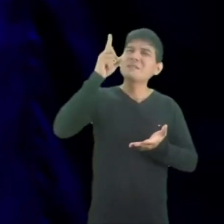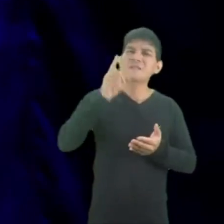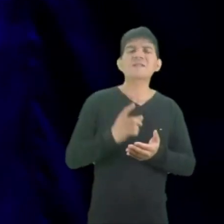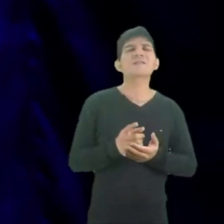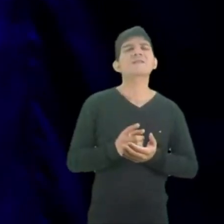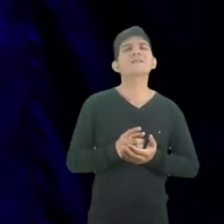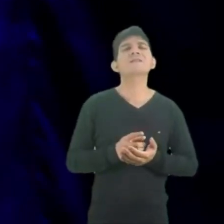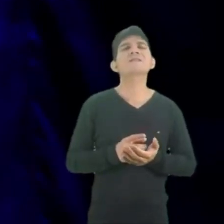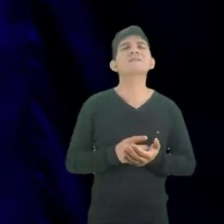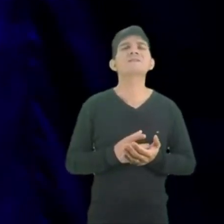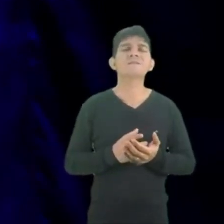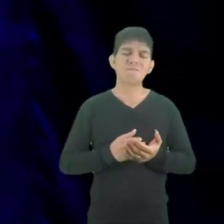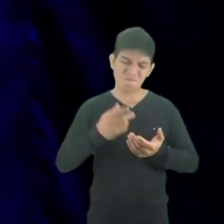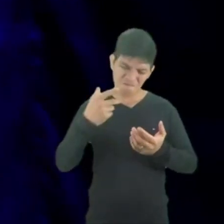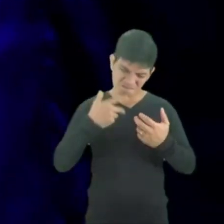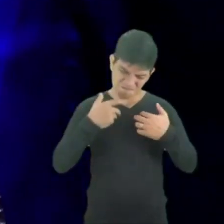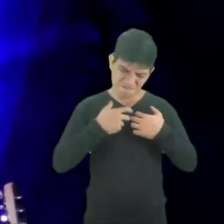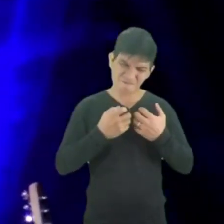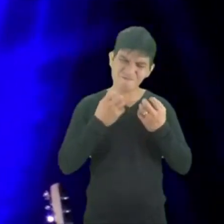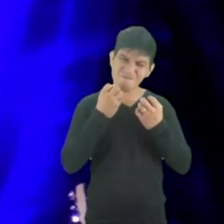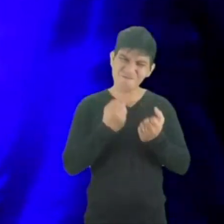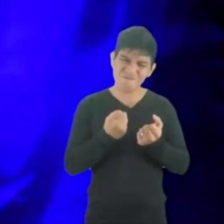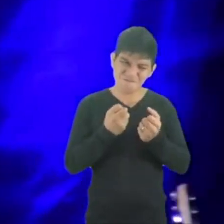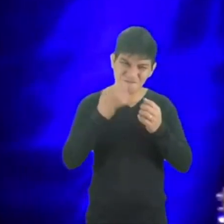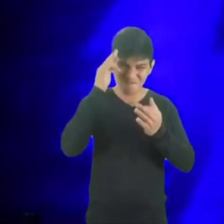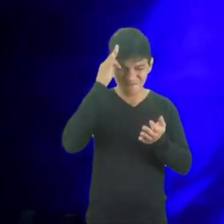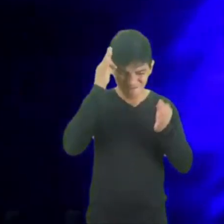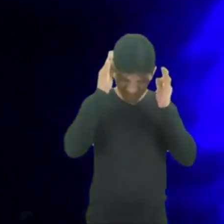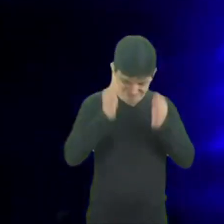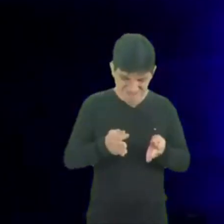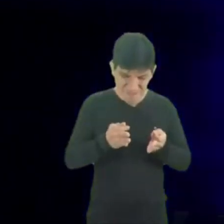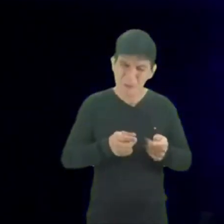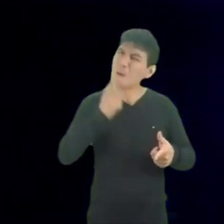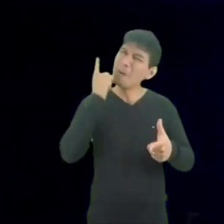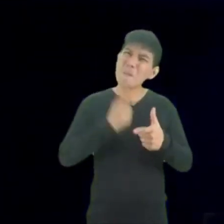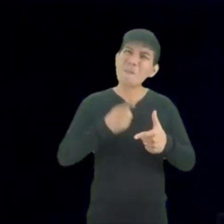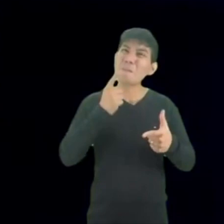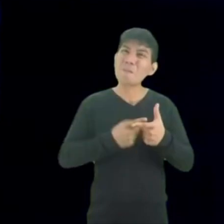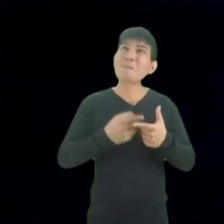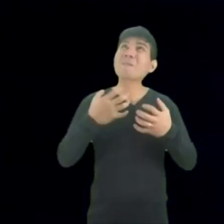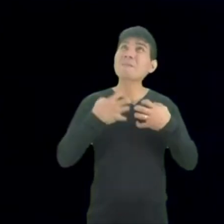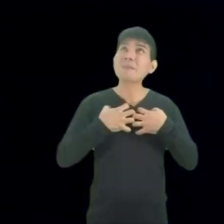Eu tenho sido alguém fiel a Ti, e por que eu ainda sofro?